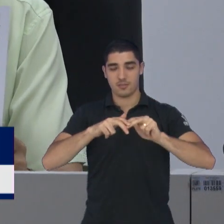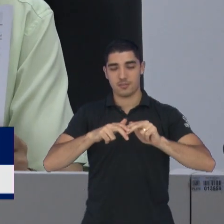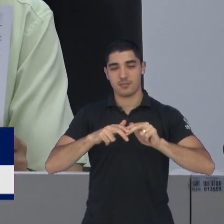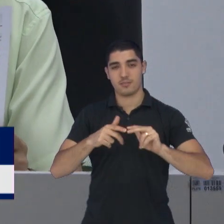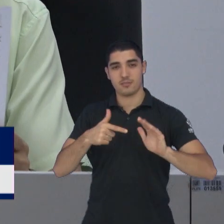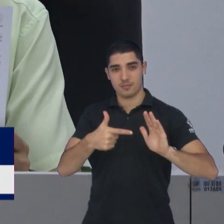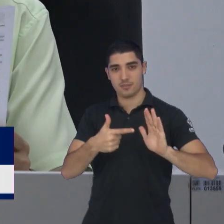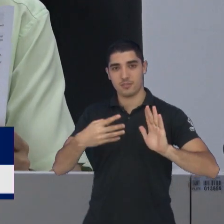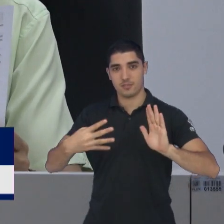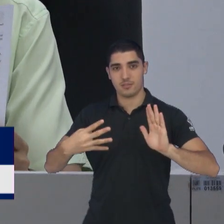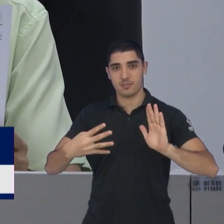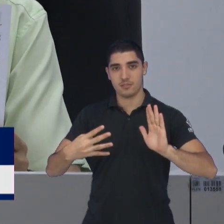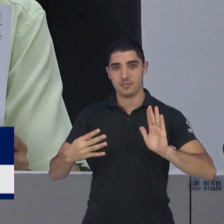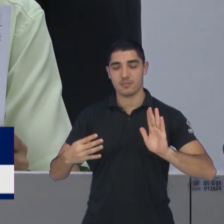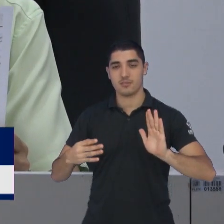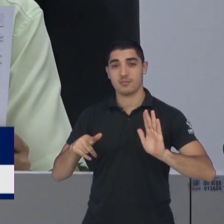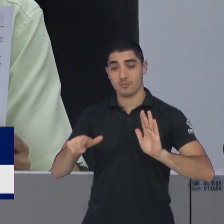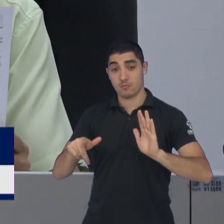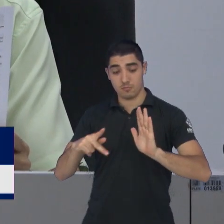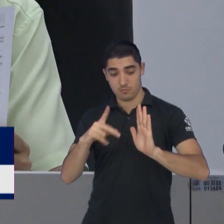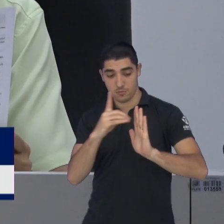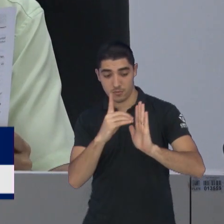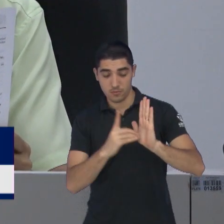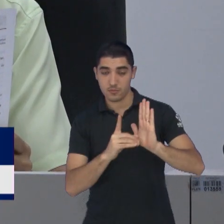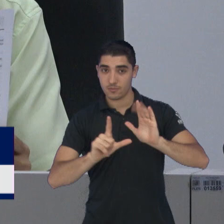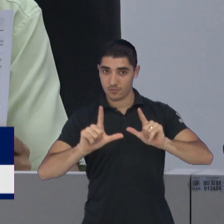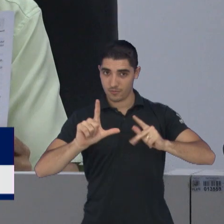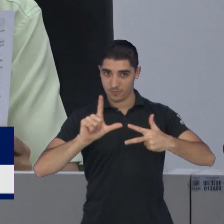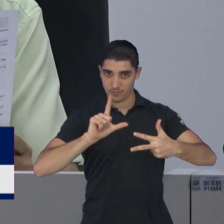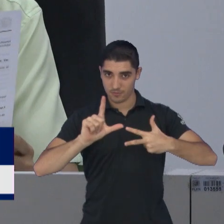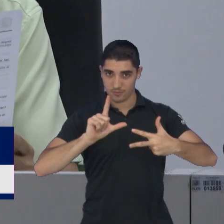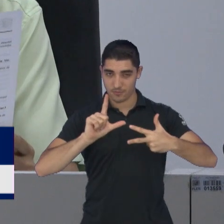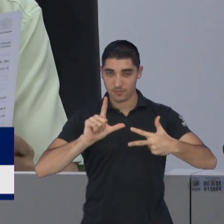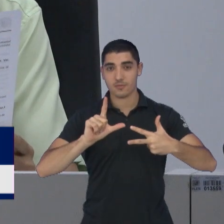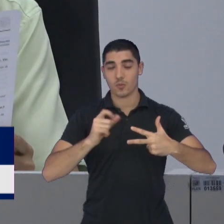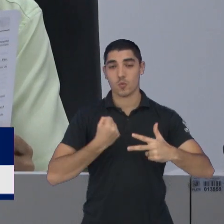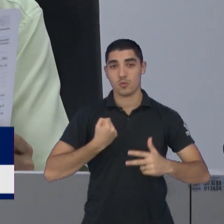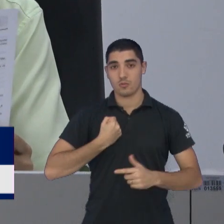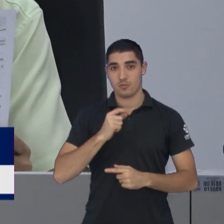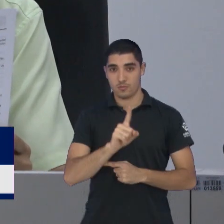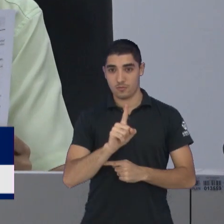4869/2024, projeto de decreto legislativo número